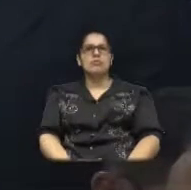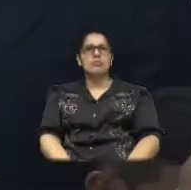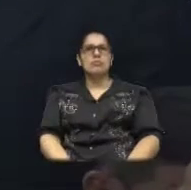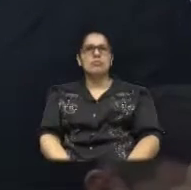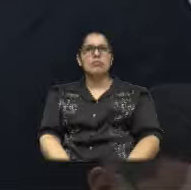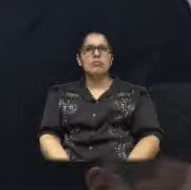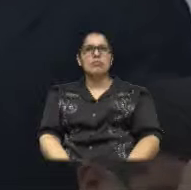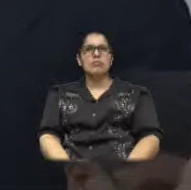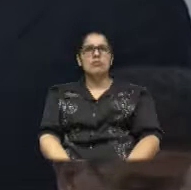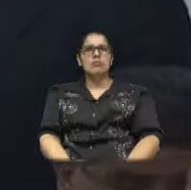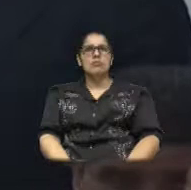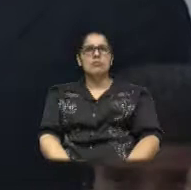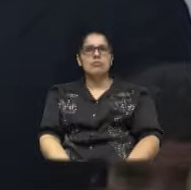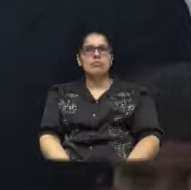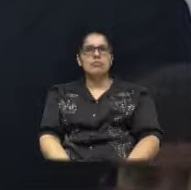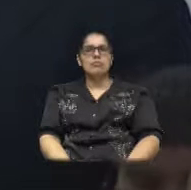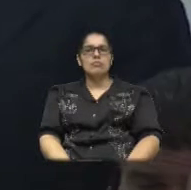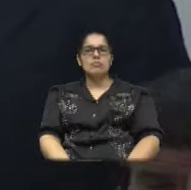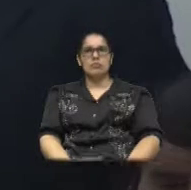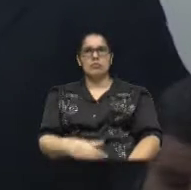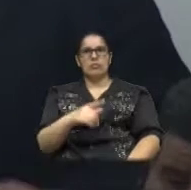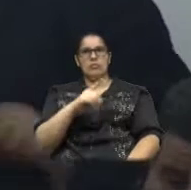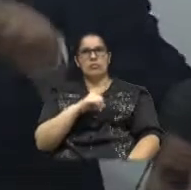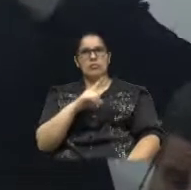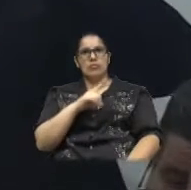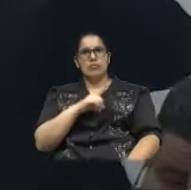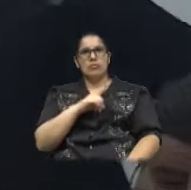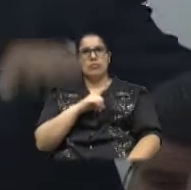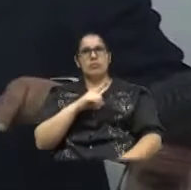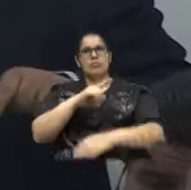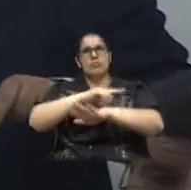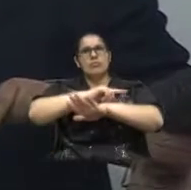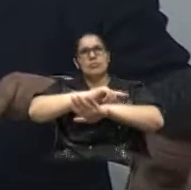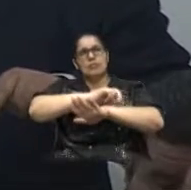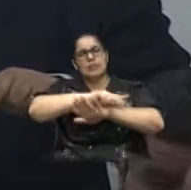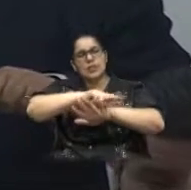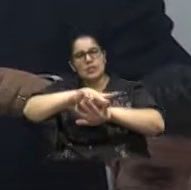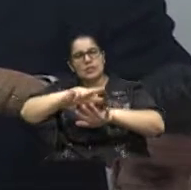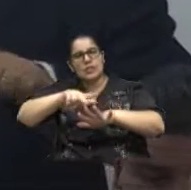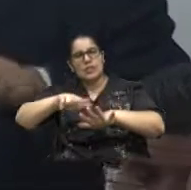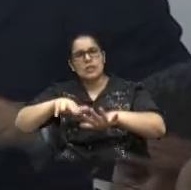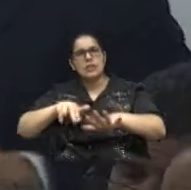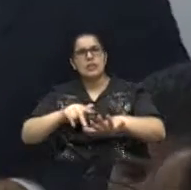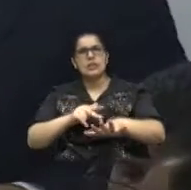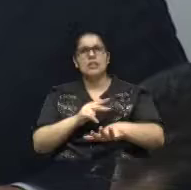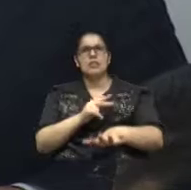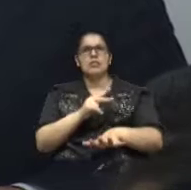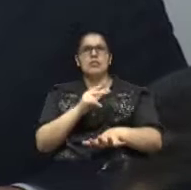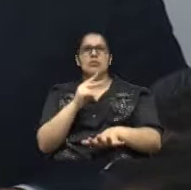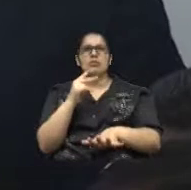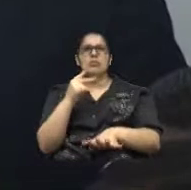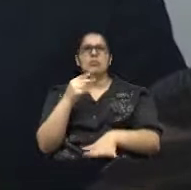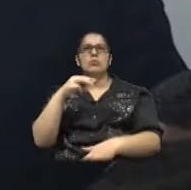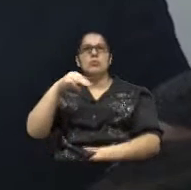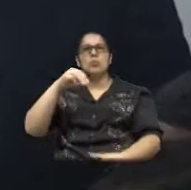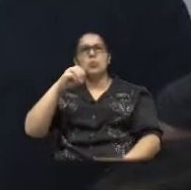as situações favoráveis a ele para poder respeitar o Brasil.